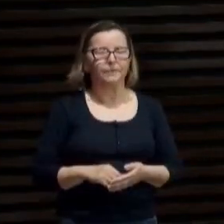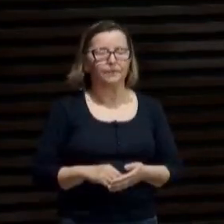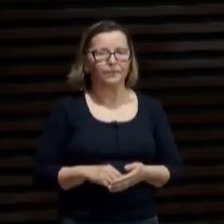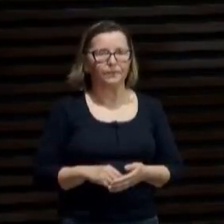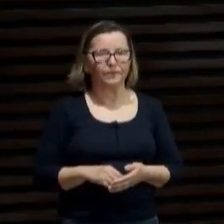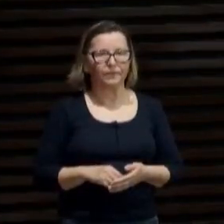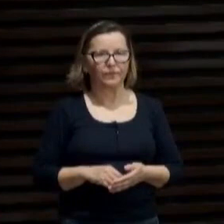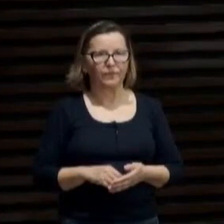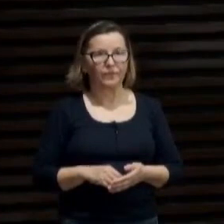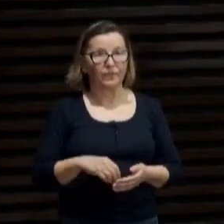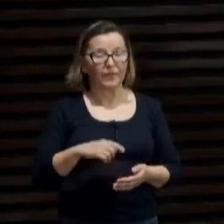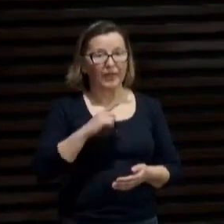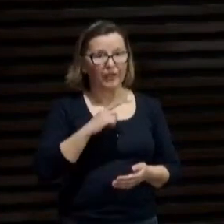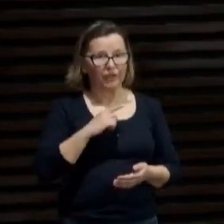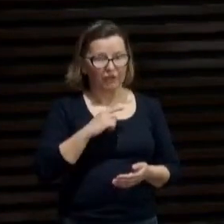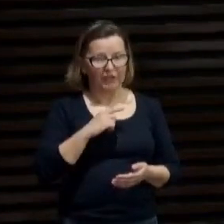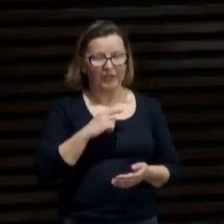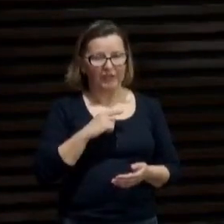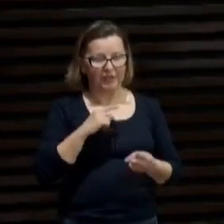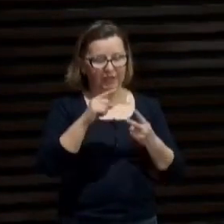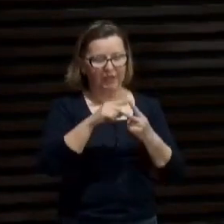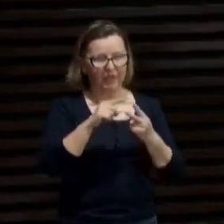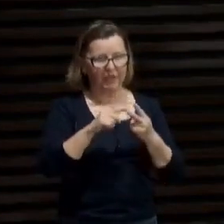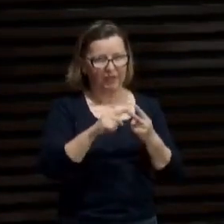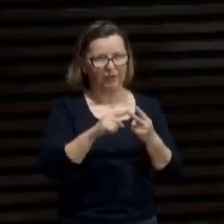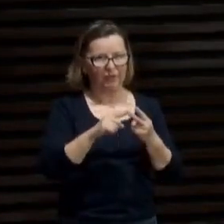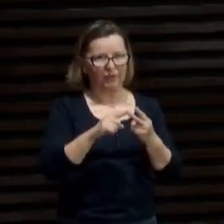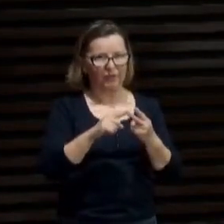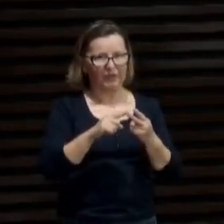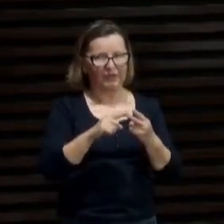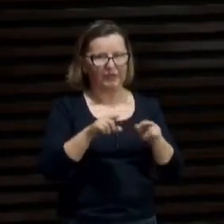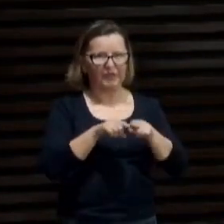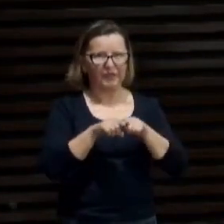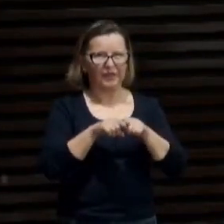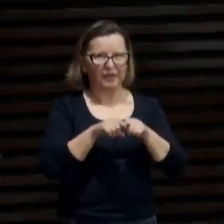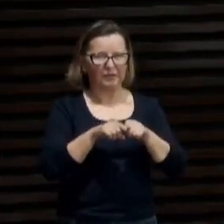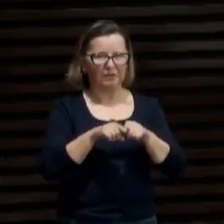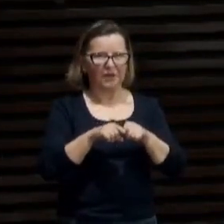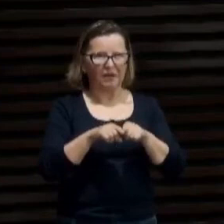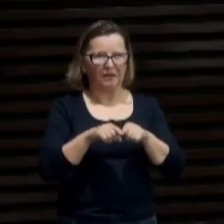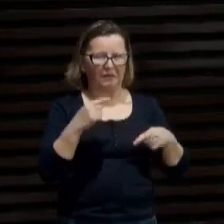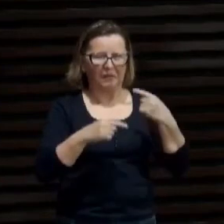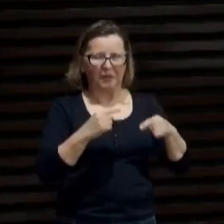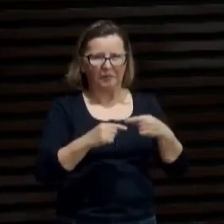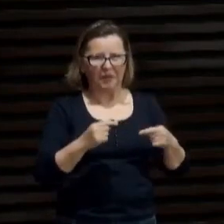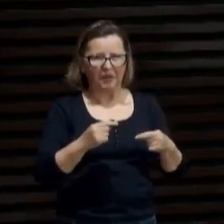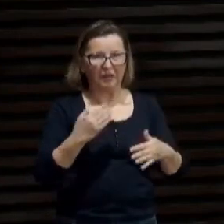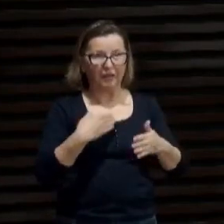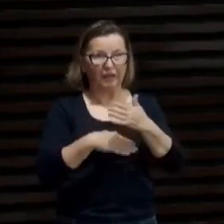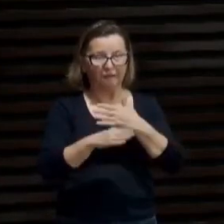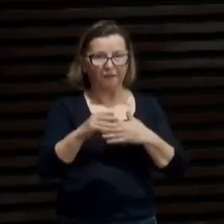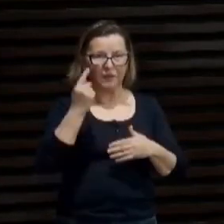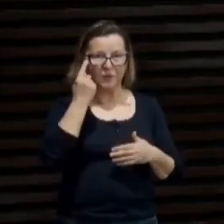desentendendo e foram a juízo, diante de um juiz ímpio. E Paulo falou assim, só de ter demanda entre vocês já é completa